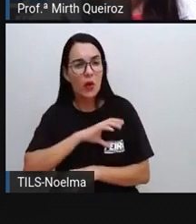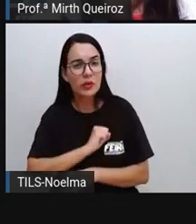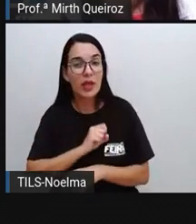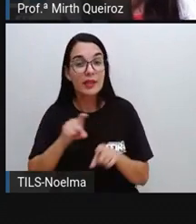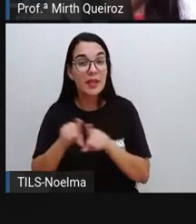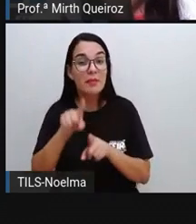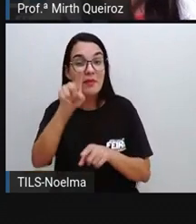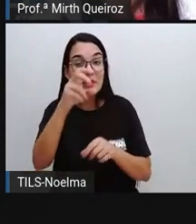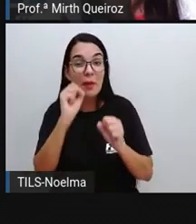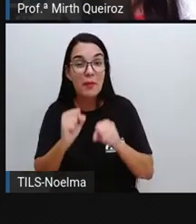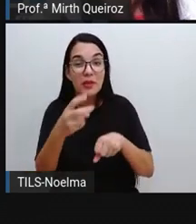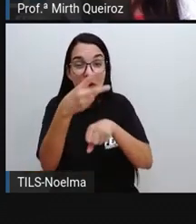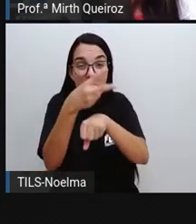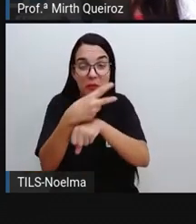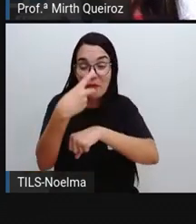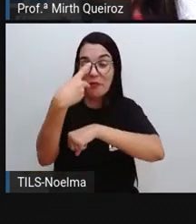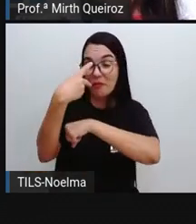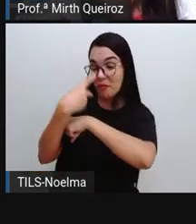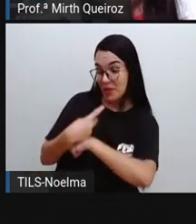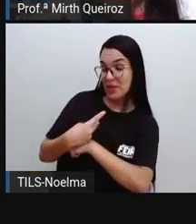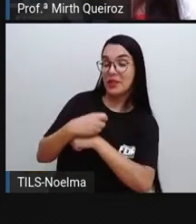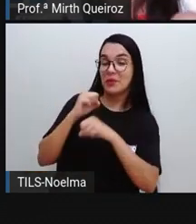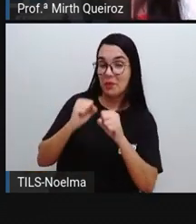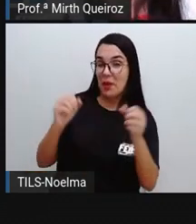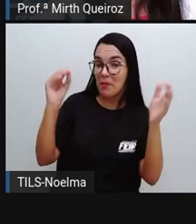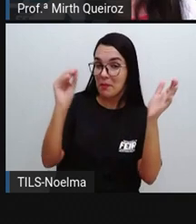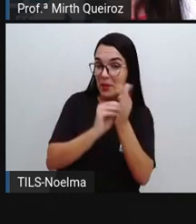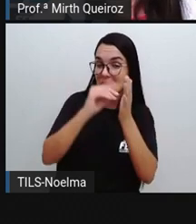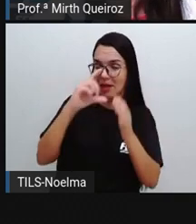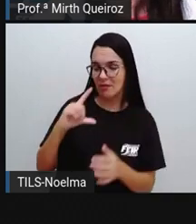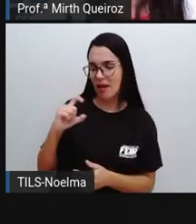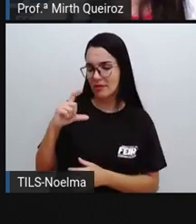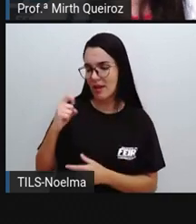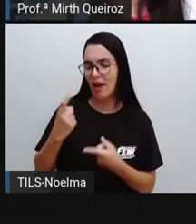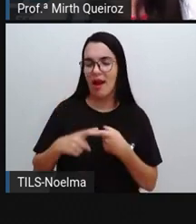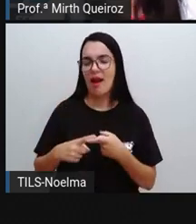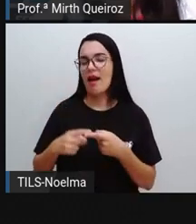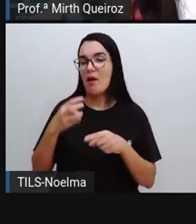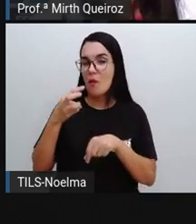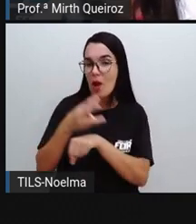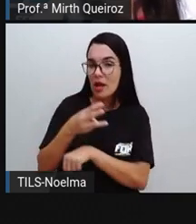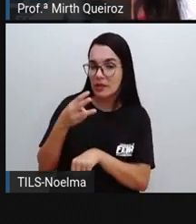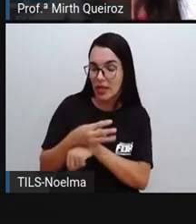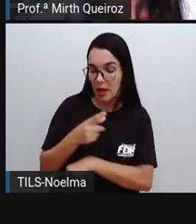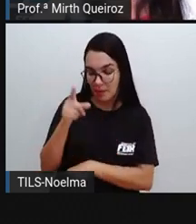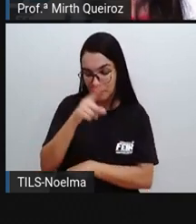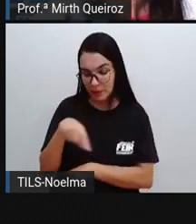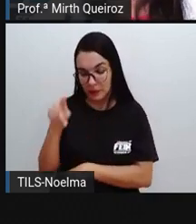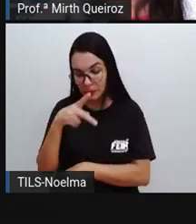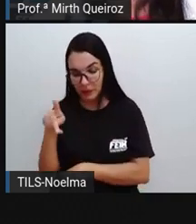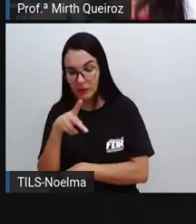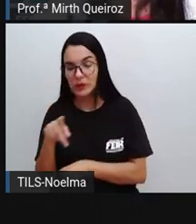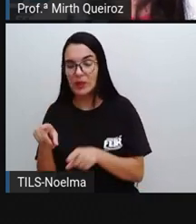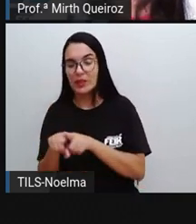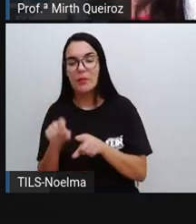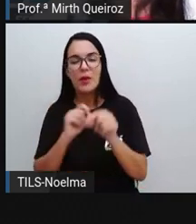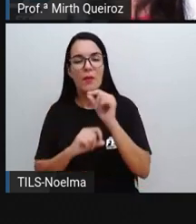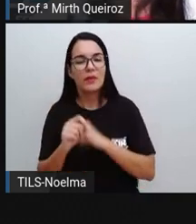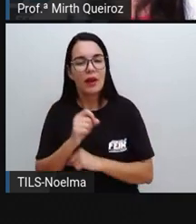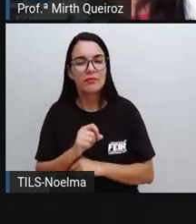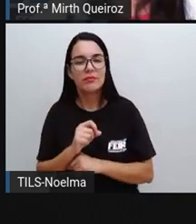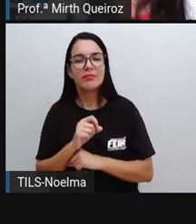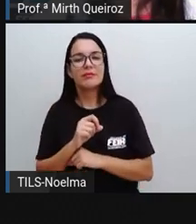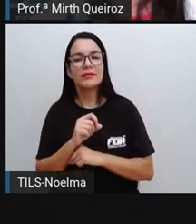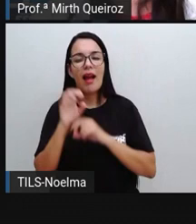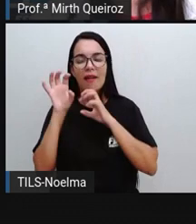gravar um pequeno vídeo, divulgar nas redes sociais, no grupo de WhatsApp dos professores de vocês aí, para que vocês